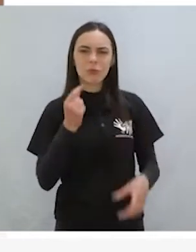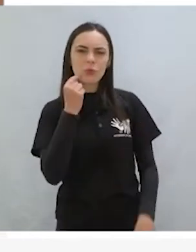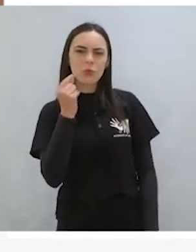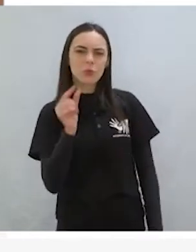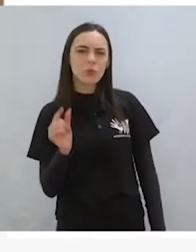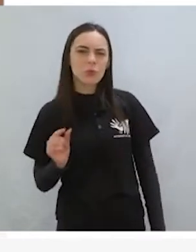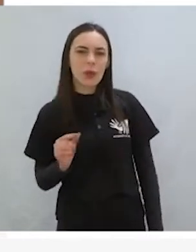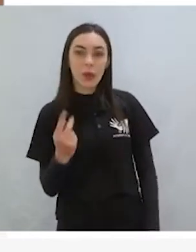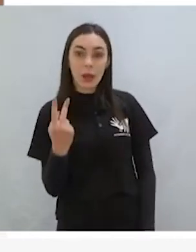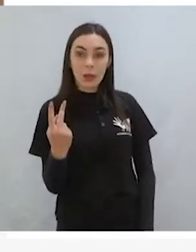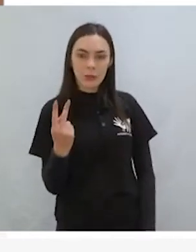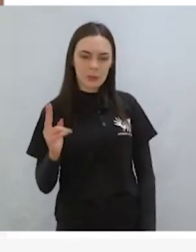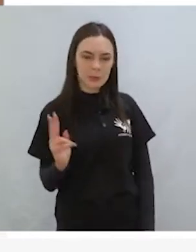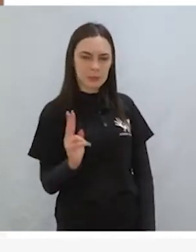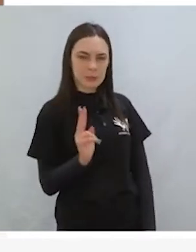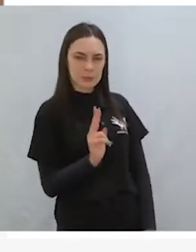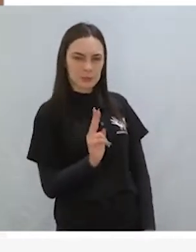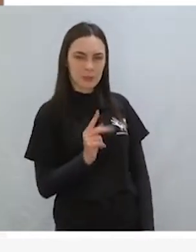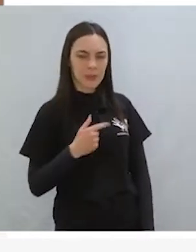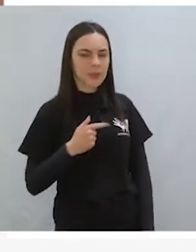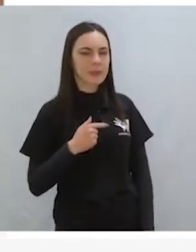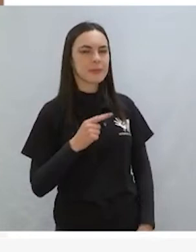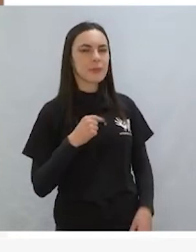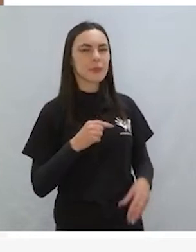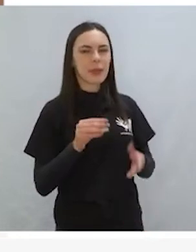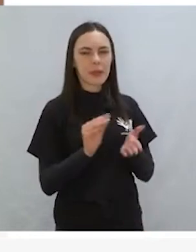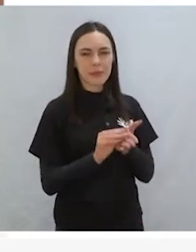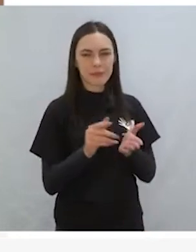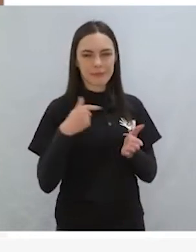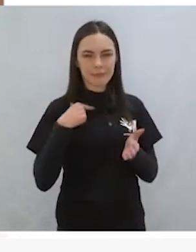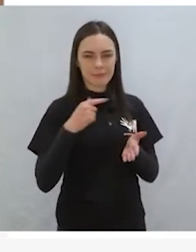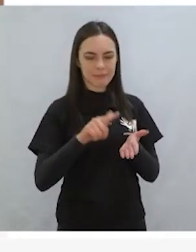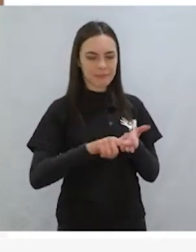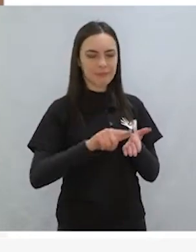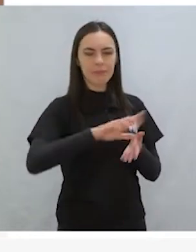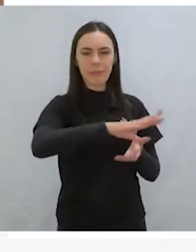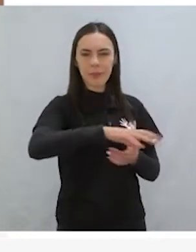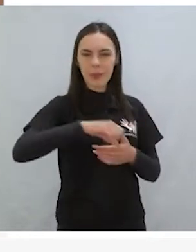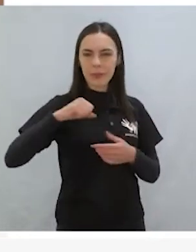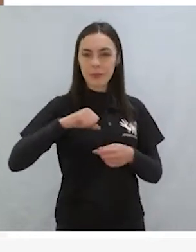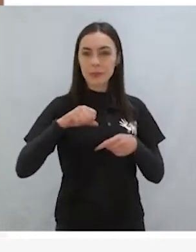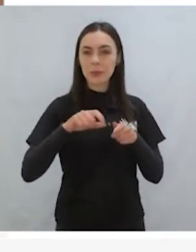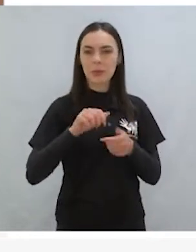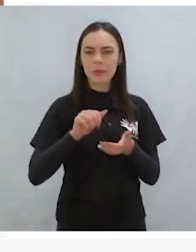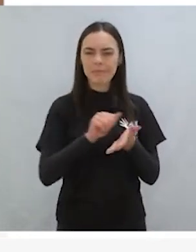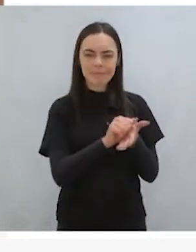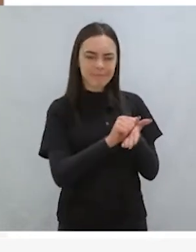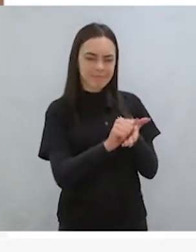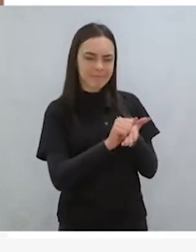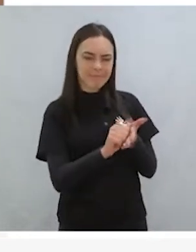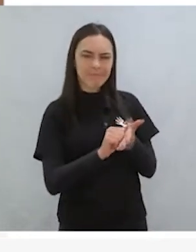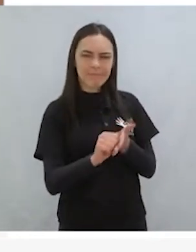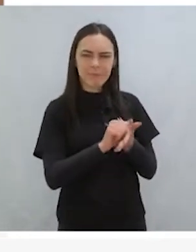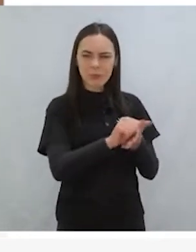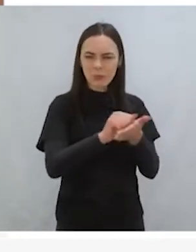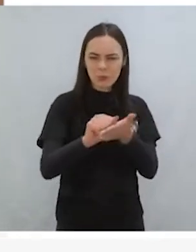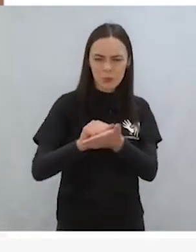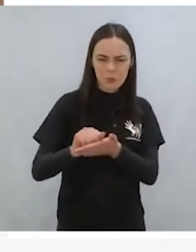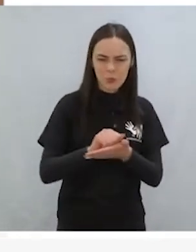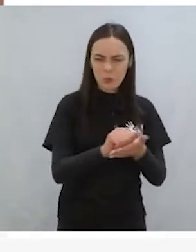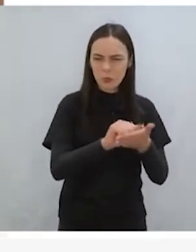dois ratinhos. Eles tomaram a flanela de suas mãos e começaram a